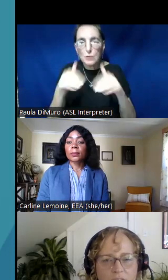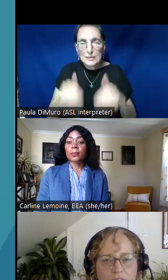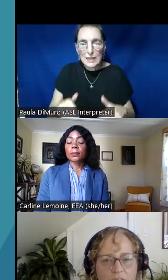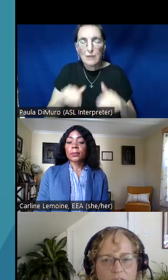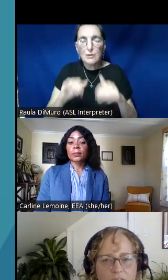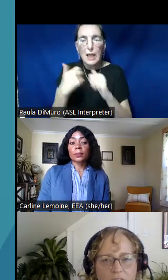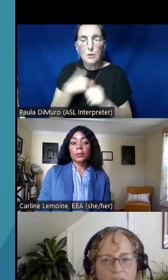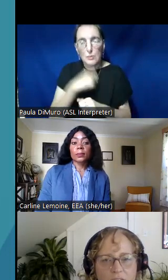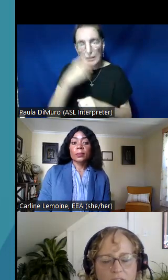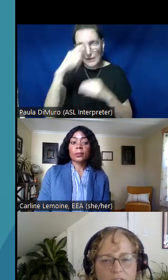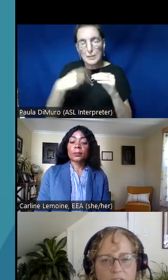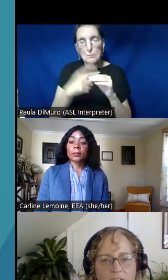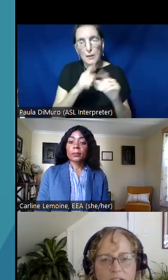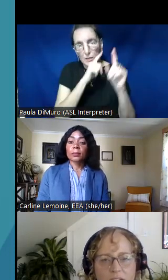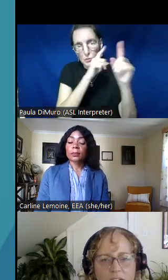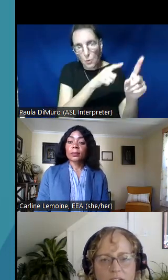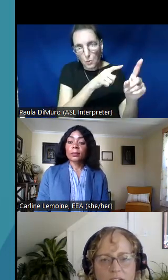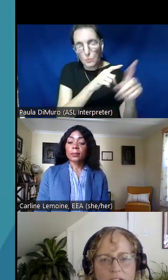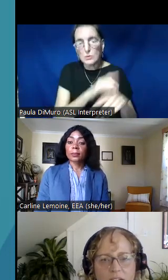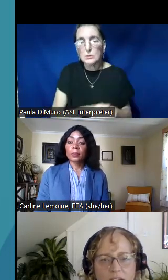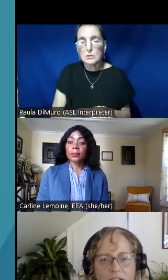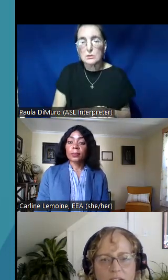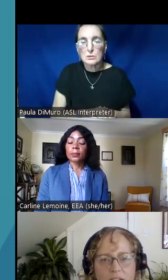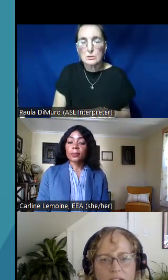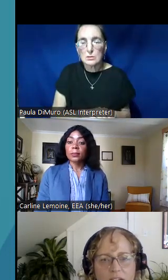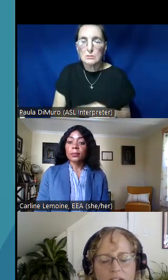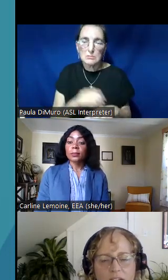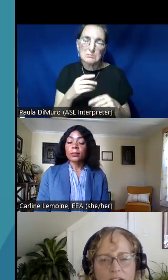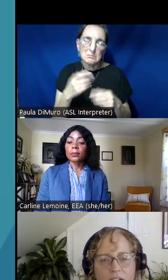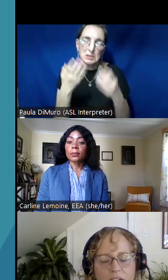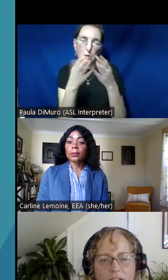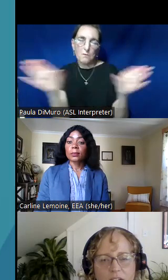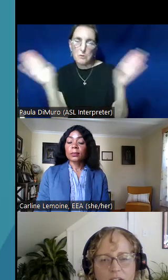valores, Mori que nota pensa sobre esse